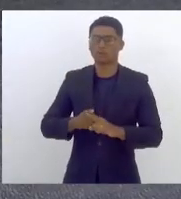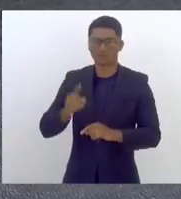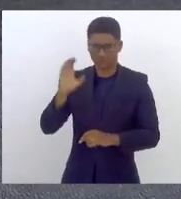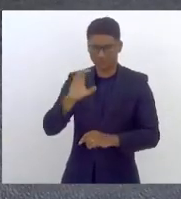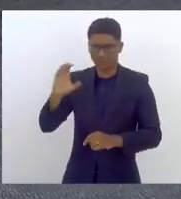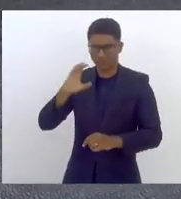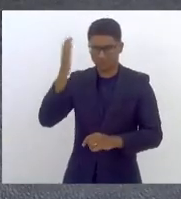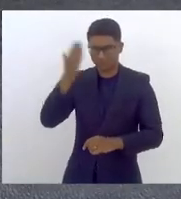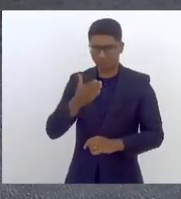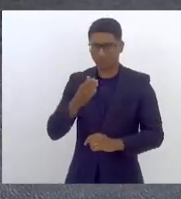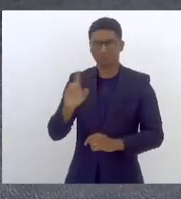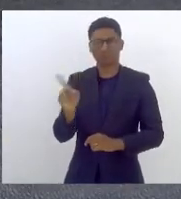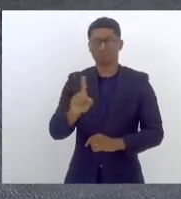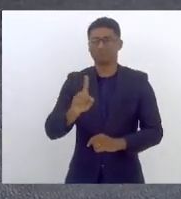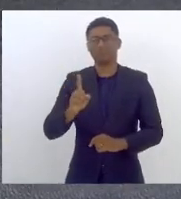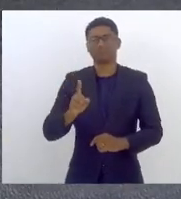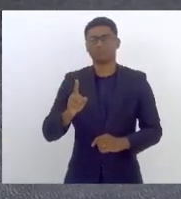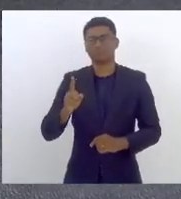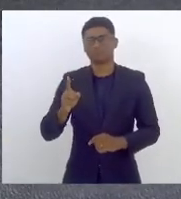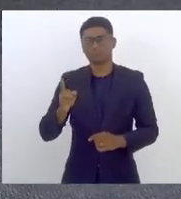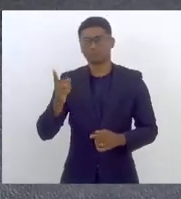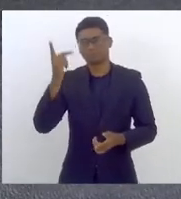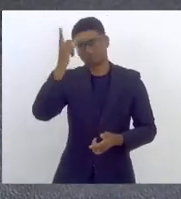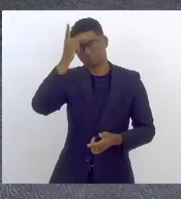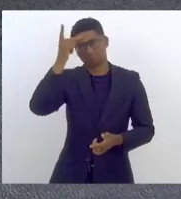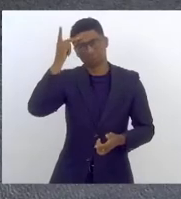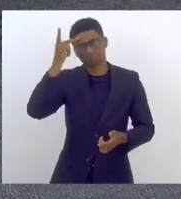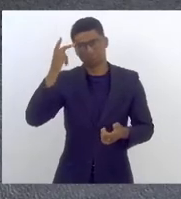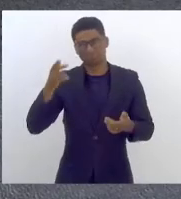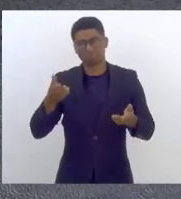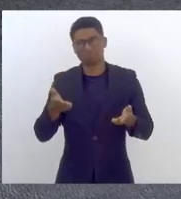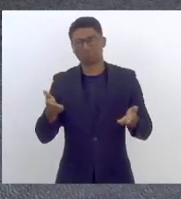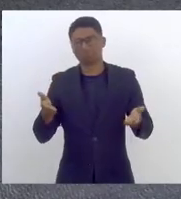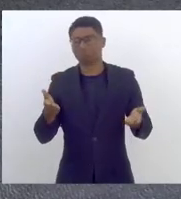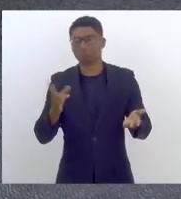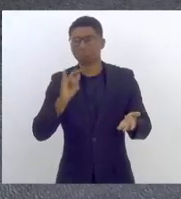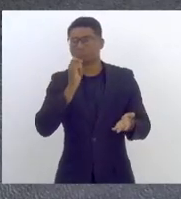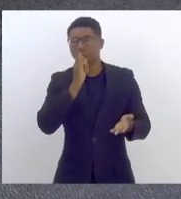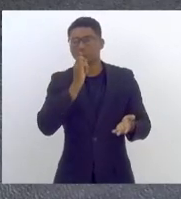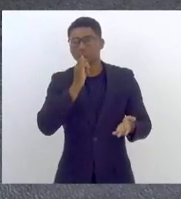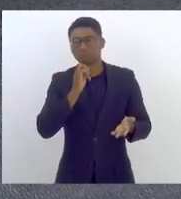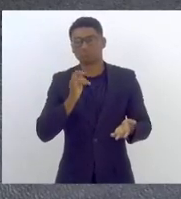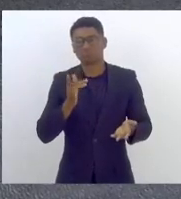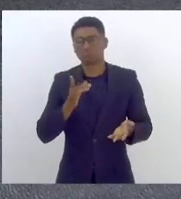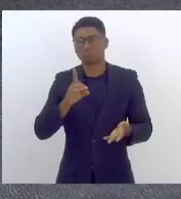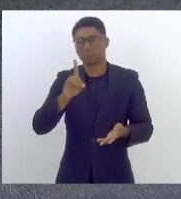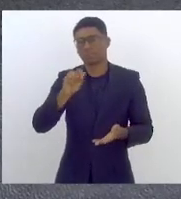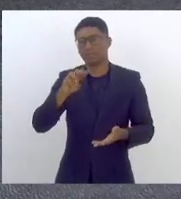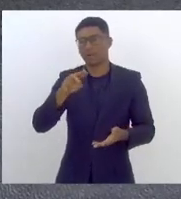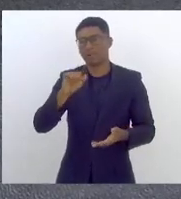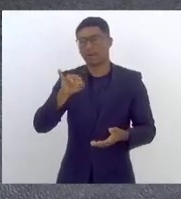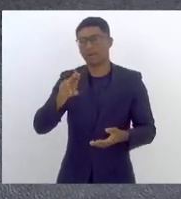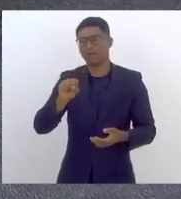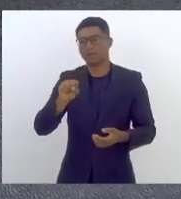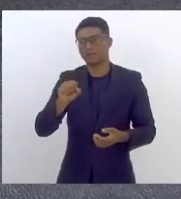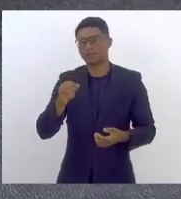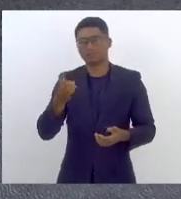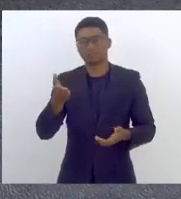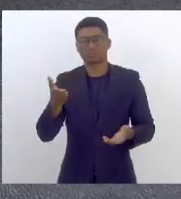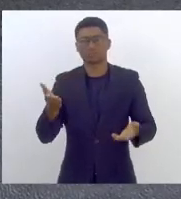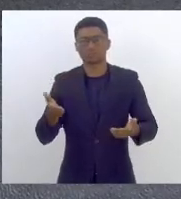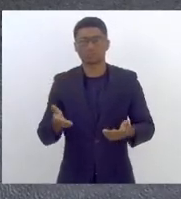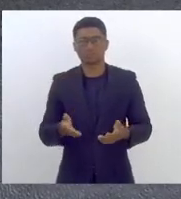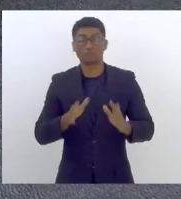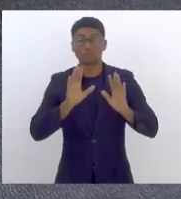estigma criado por mecanismos tipo Damares ou algo parecido na verdade